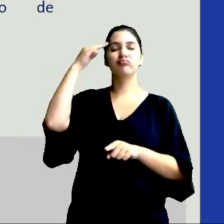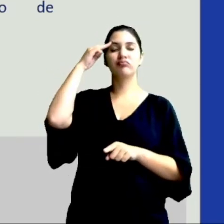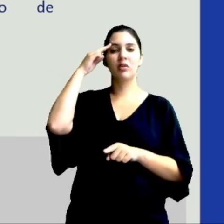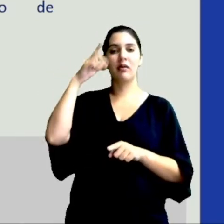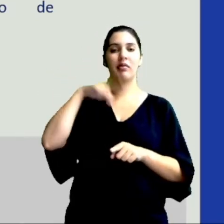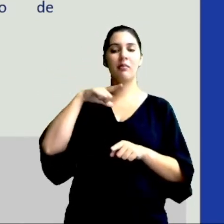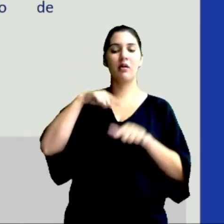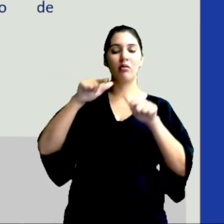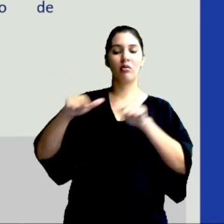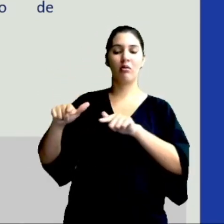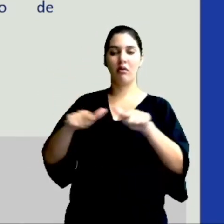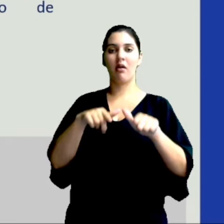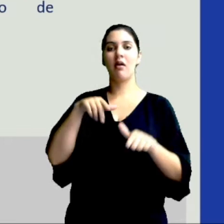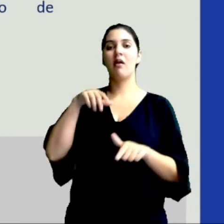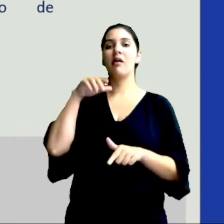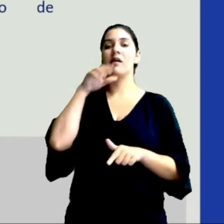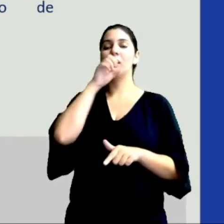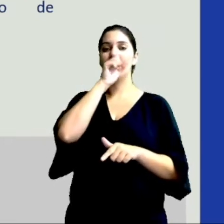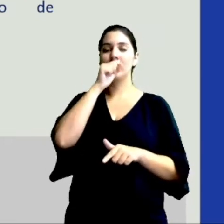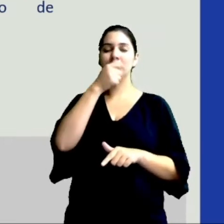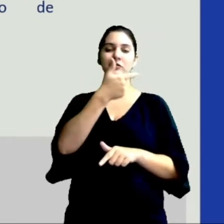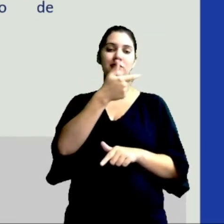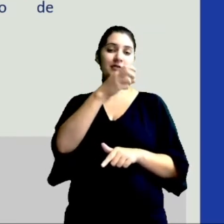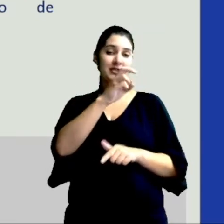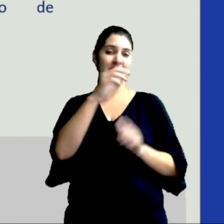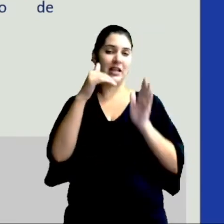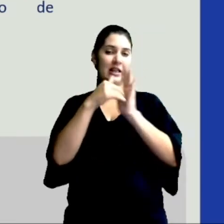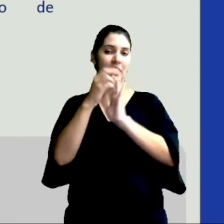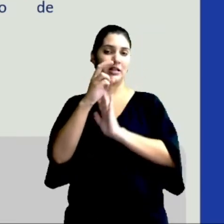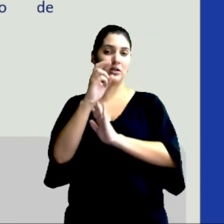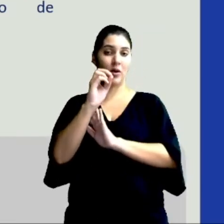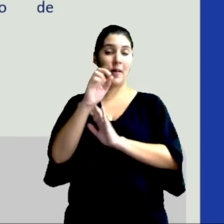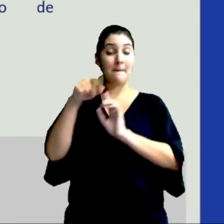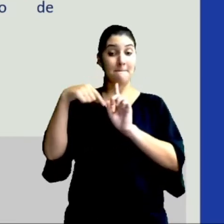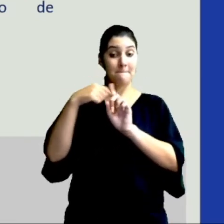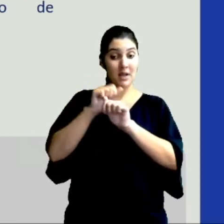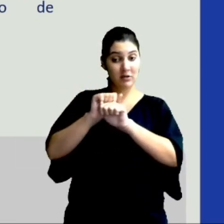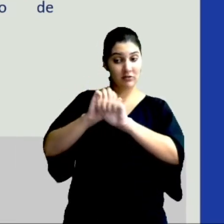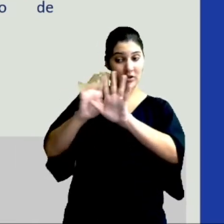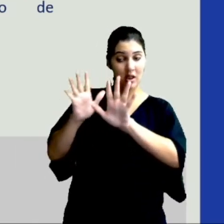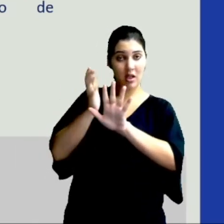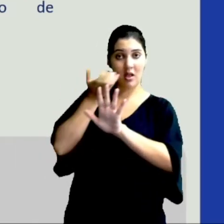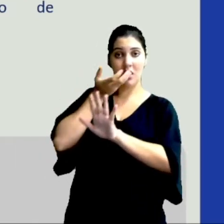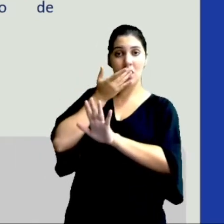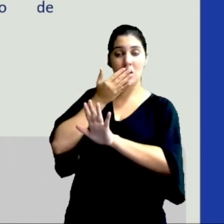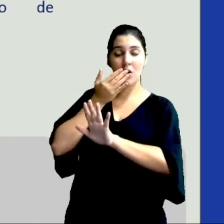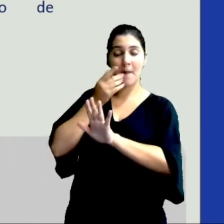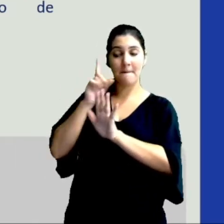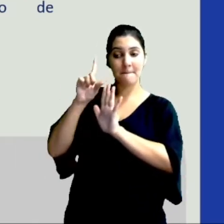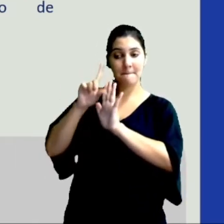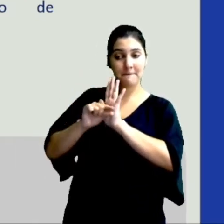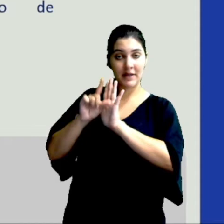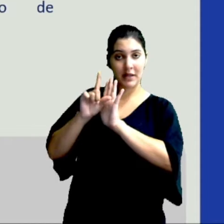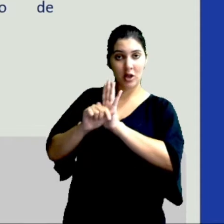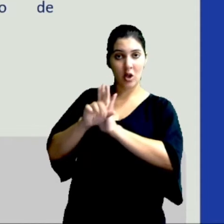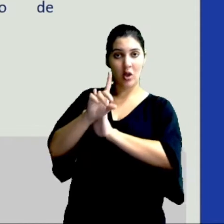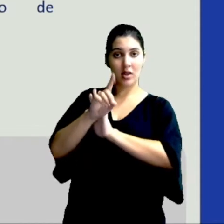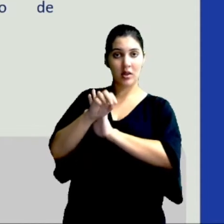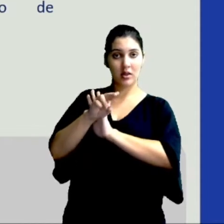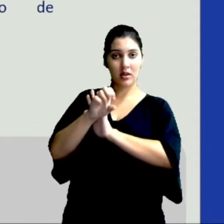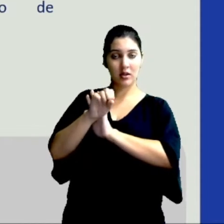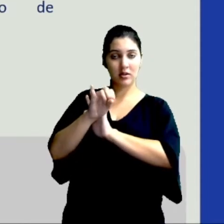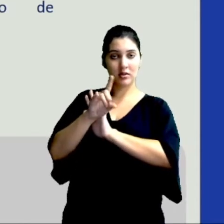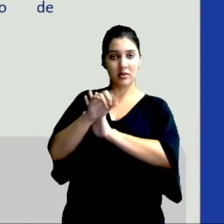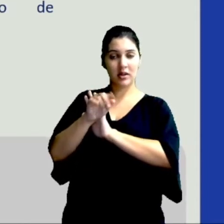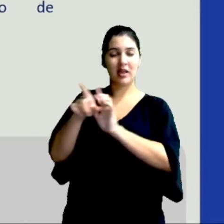áreas laranja, de 25 a 50. Enquanto mais clara as cores, né, menor a densidade, né? Até as